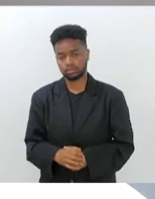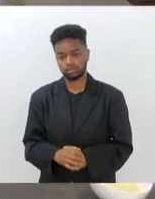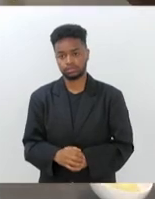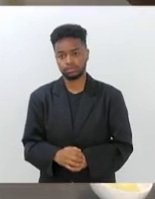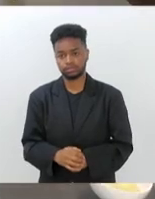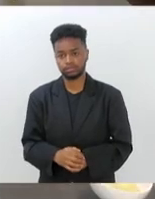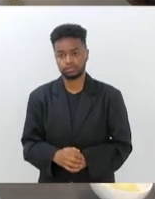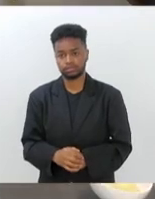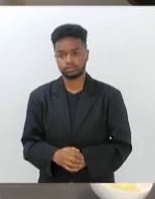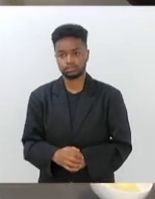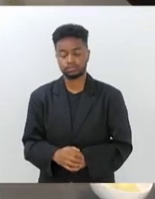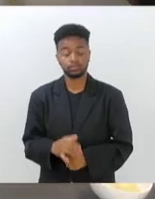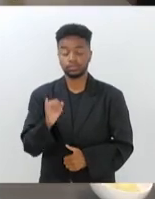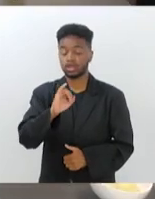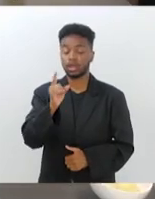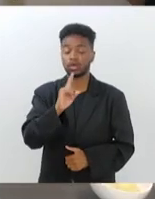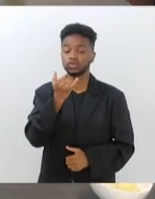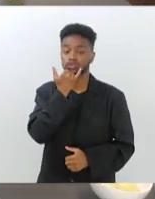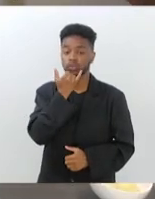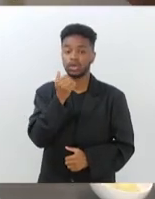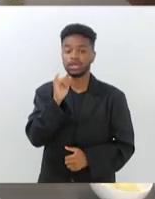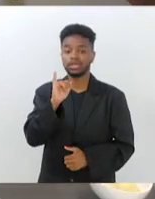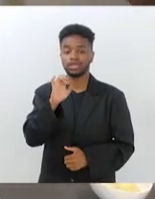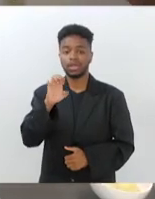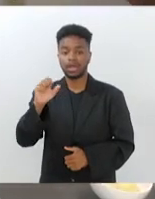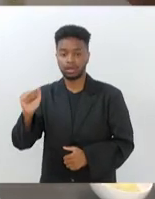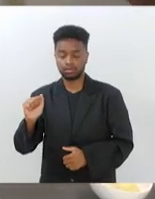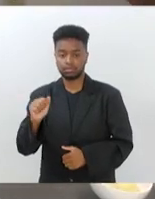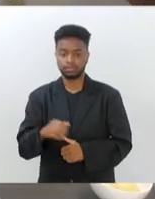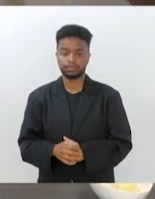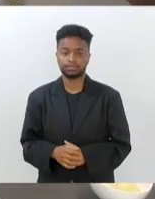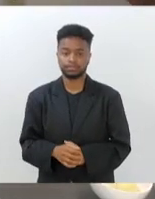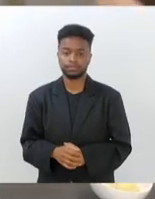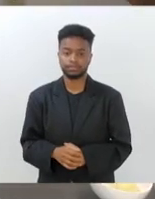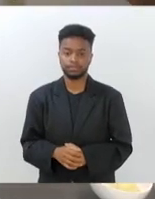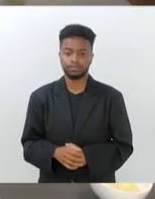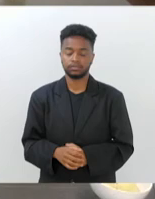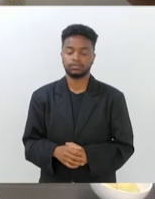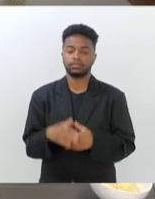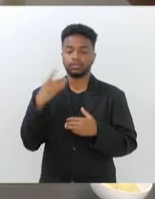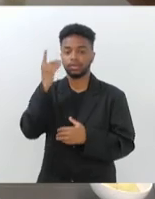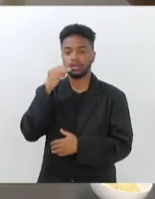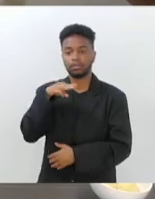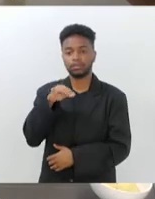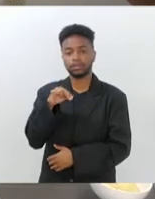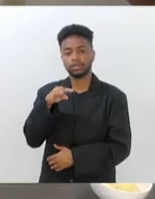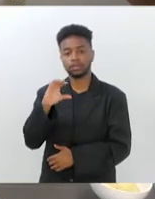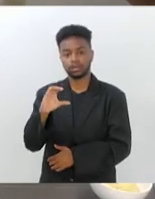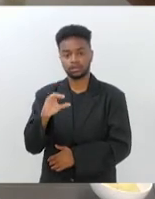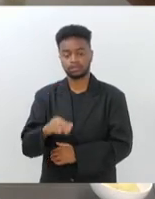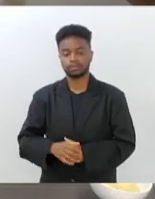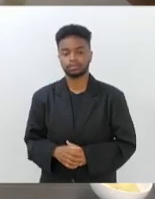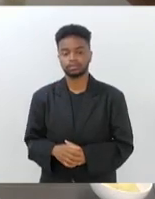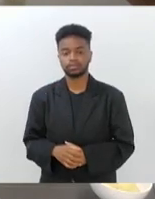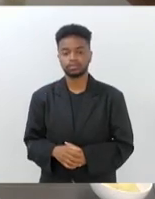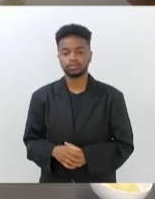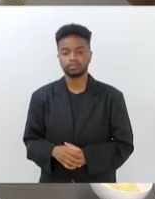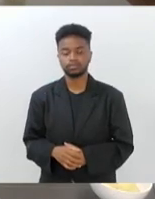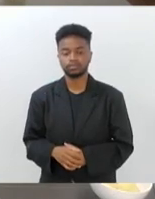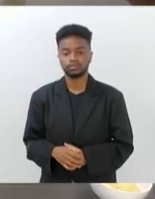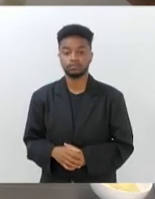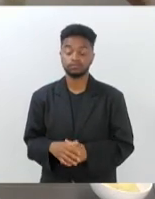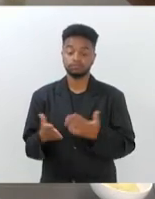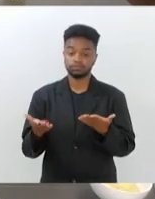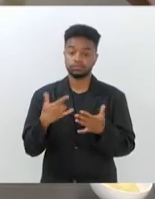muito dinheiro do iné não desculpe do iaa do ia deputado Carlos min não rapidamente dizer que